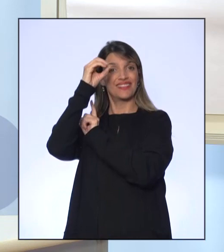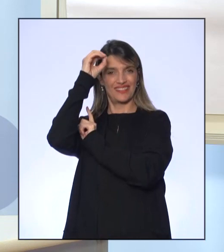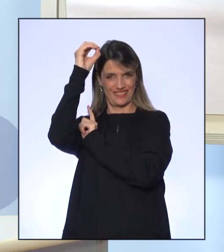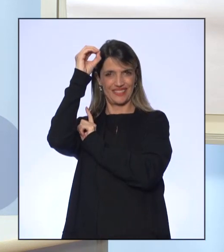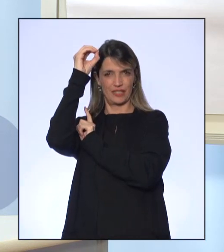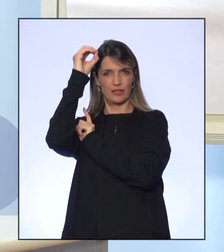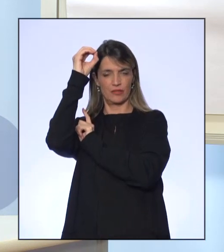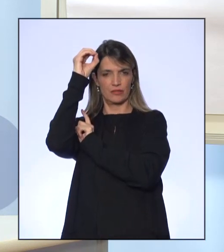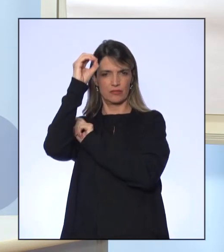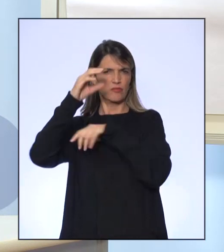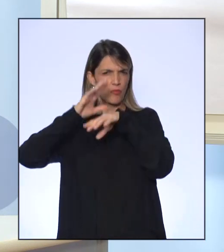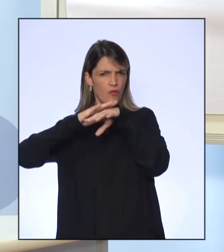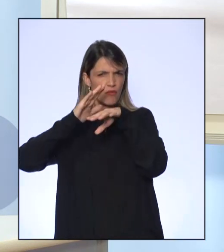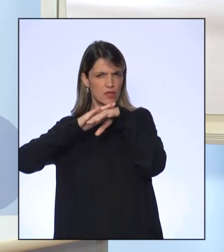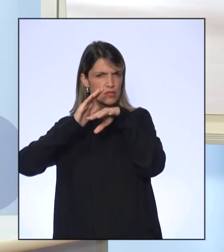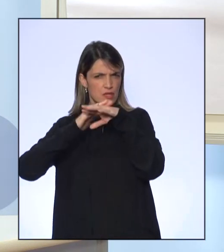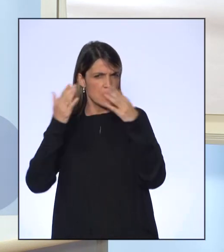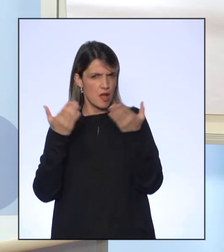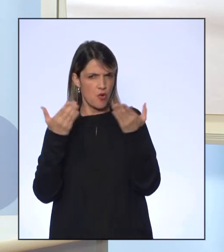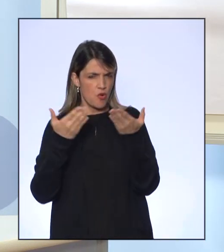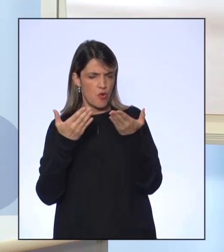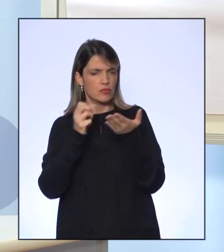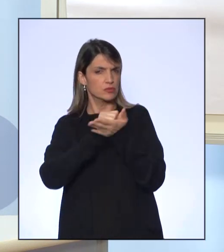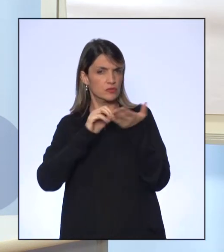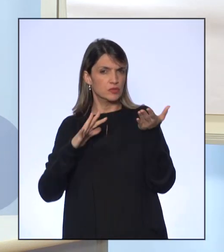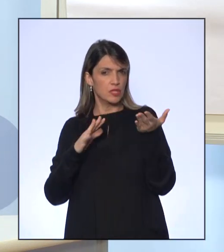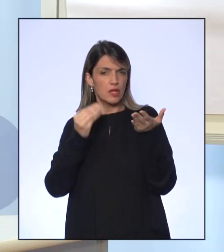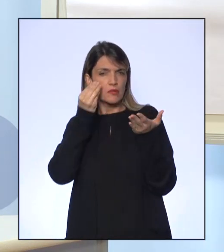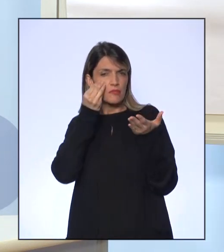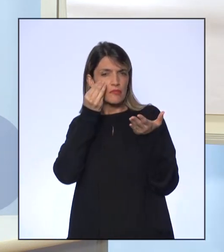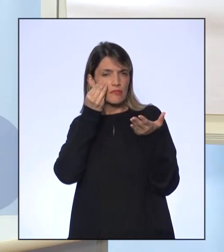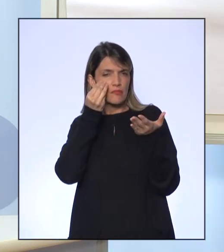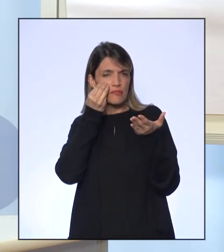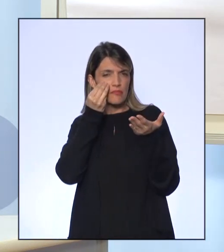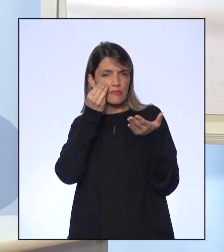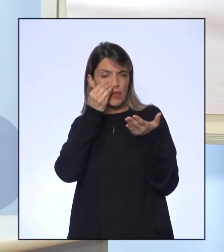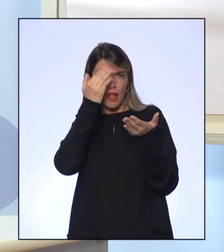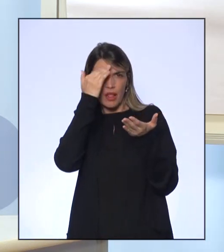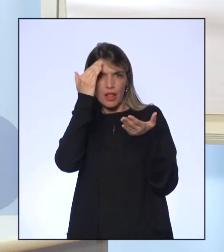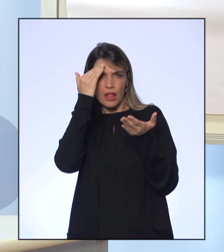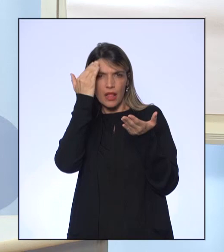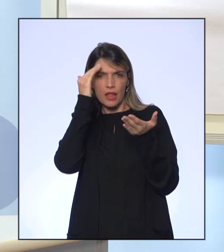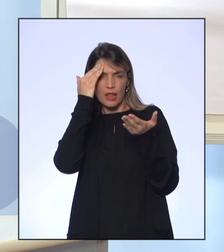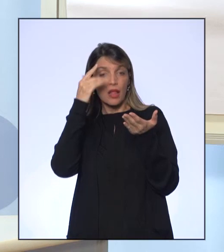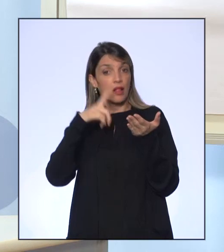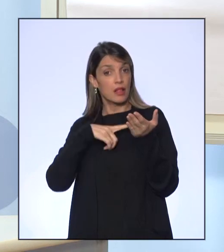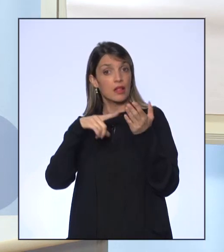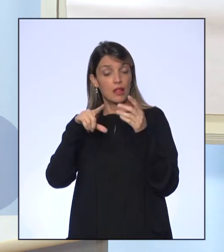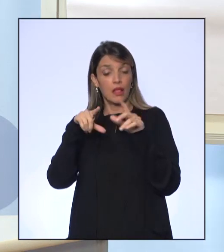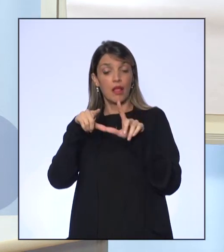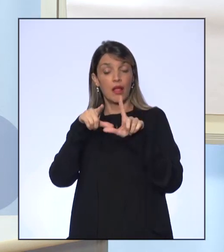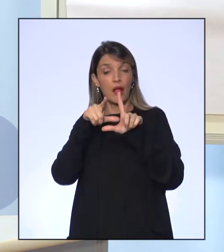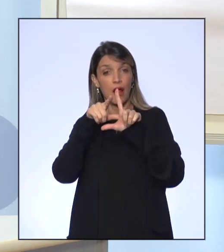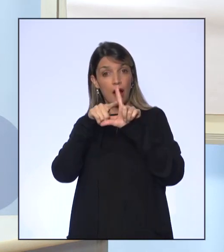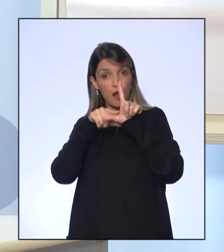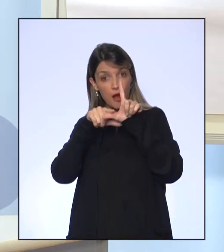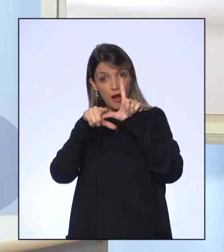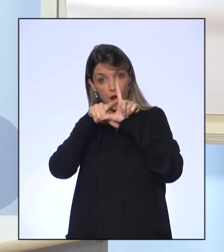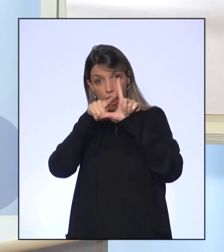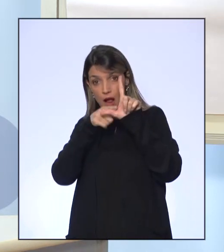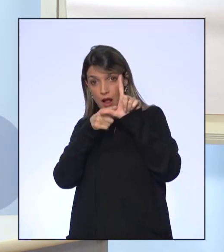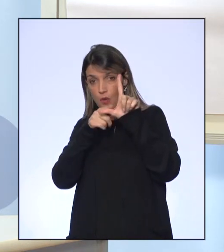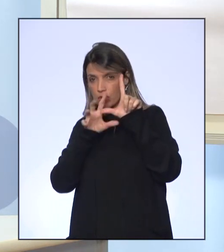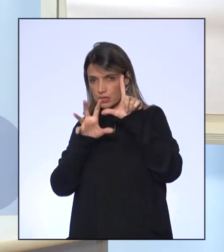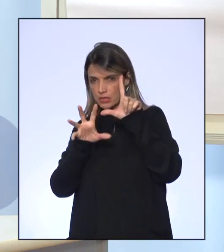mais apropriadamente esses exercícios para vocês tentar entender que existem outros ângulos assim então tem